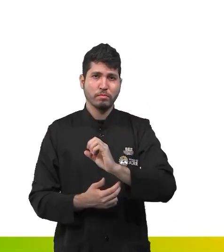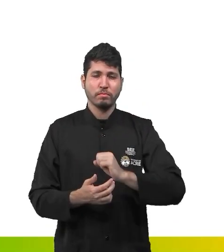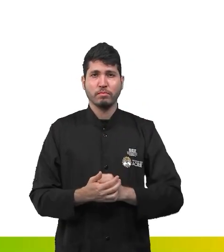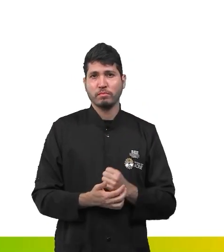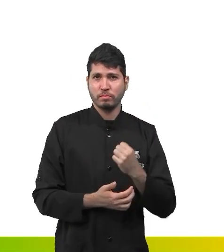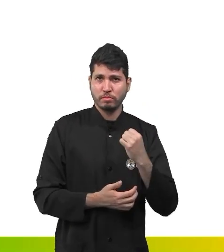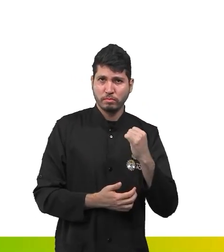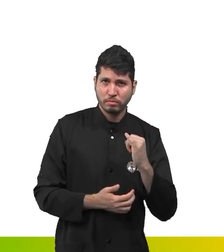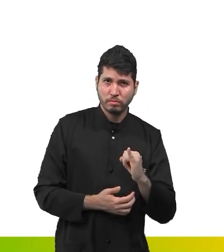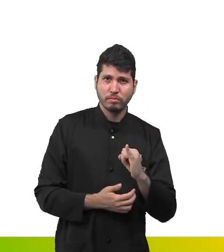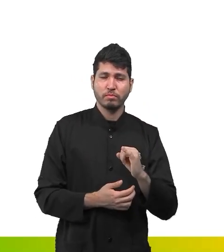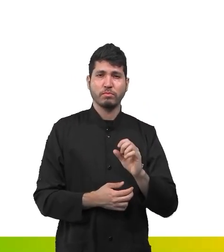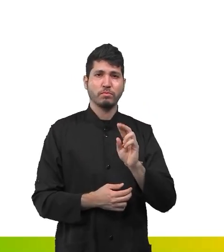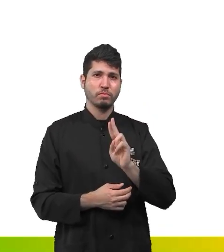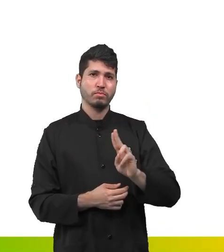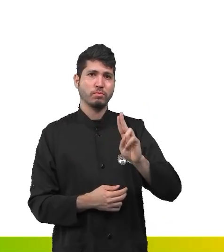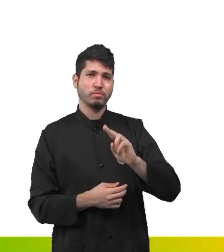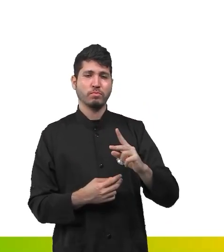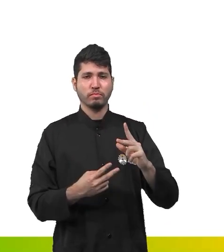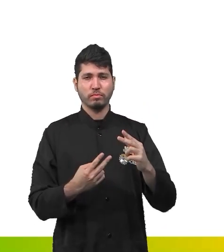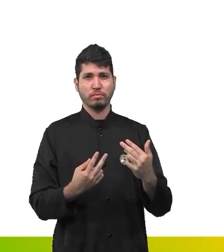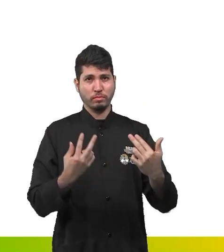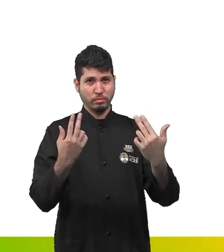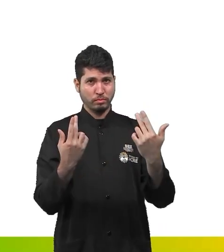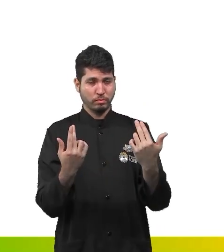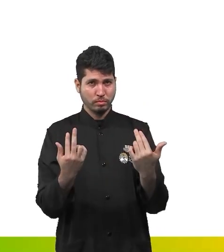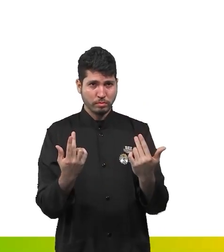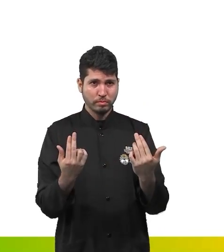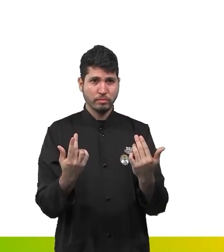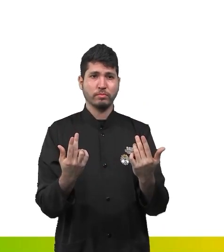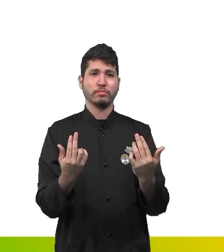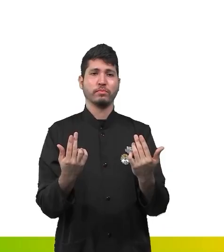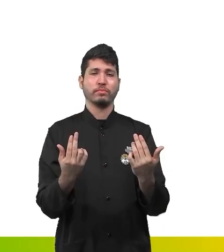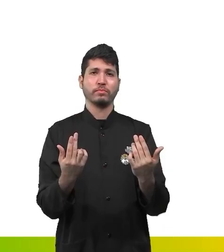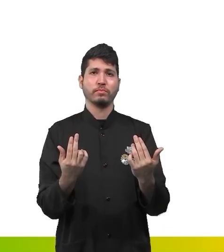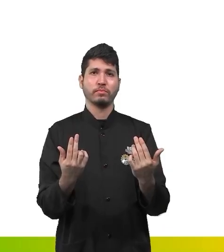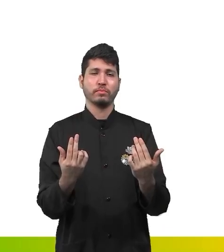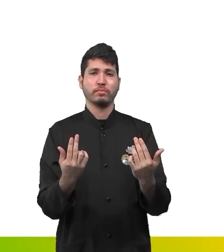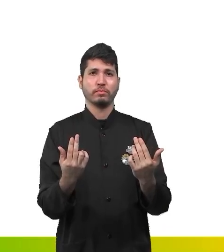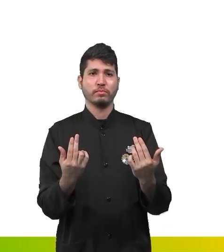uma igualdade entre elas, eu tenho uma